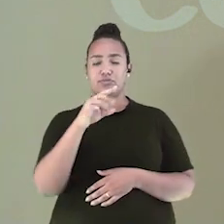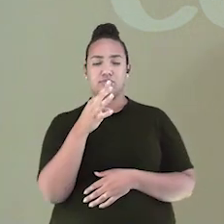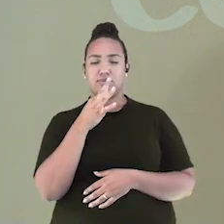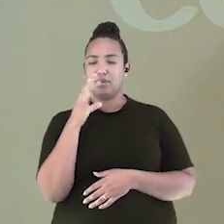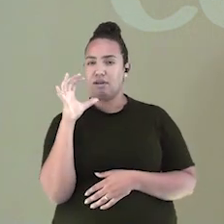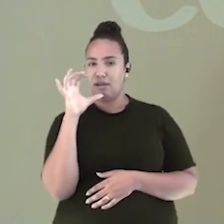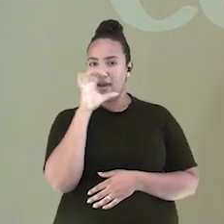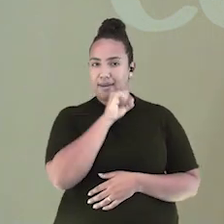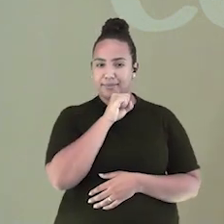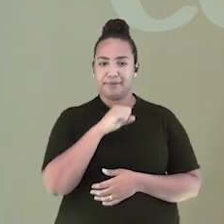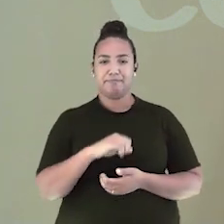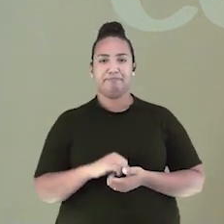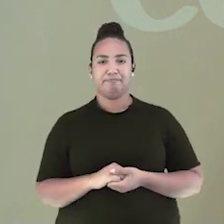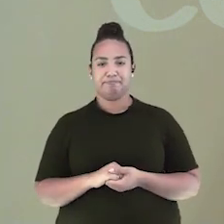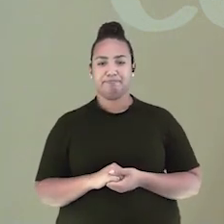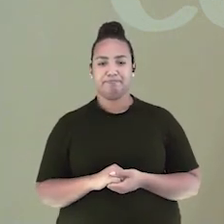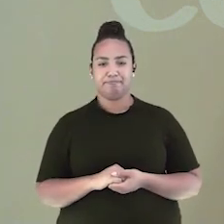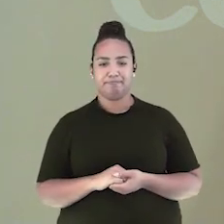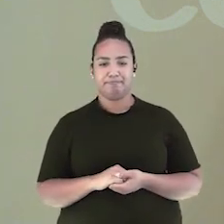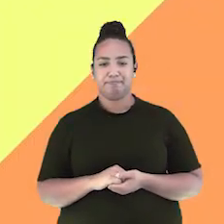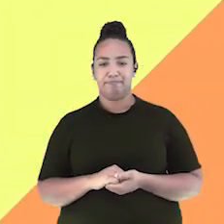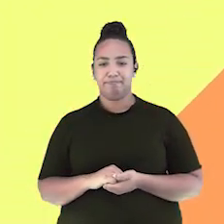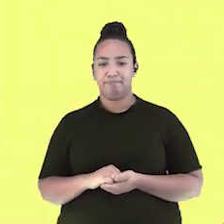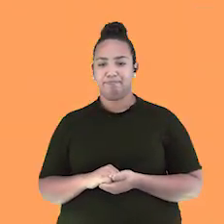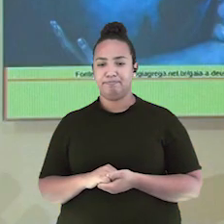pouquinho delas, bem rapidinho. Bora lá?